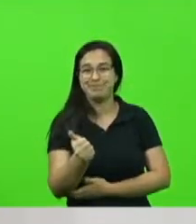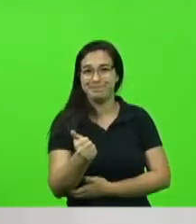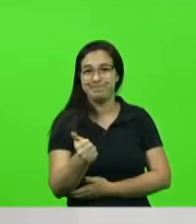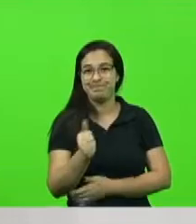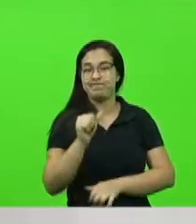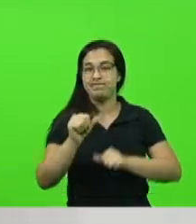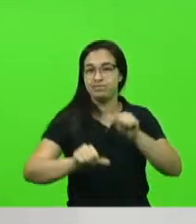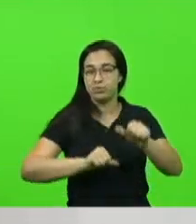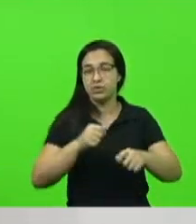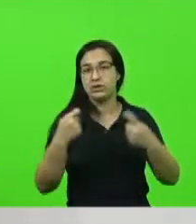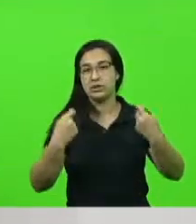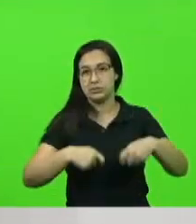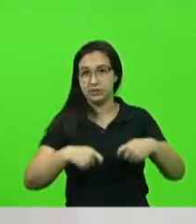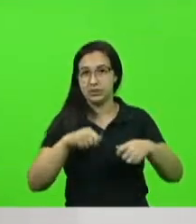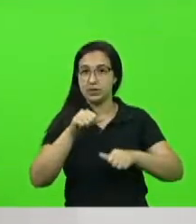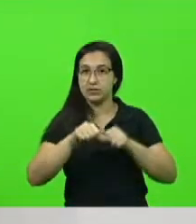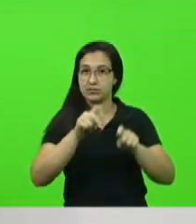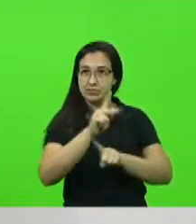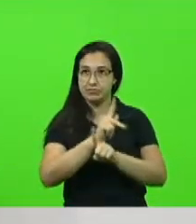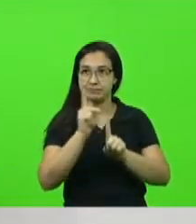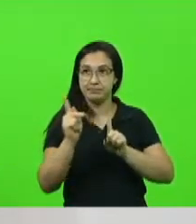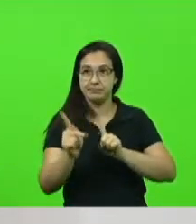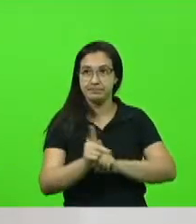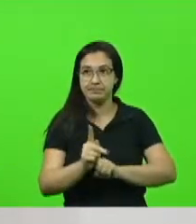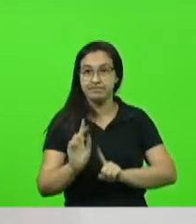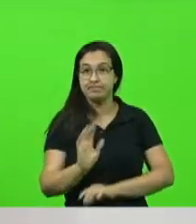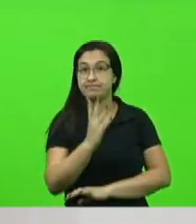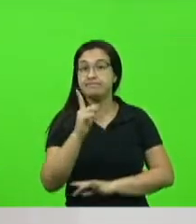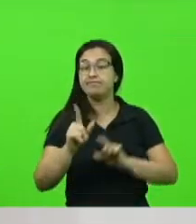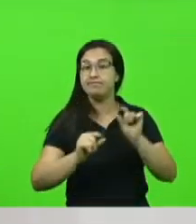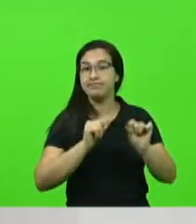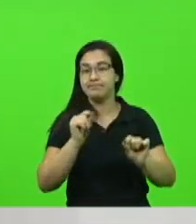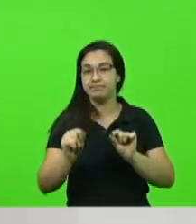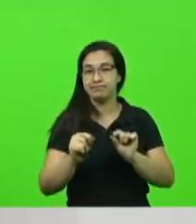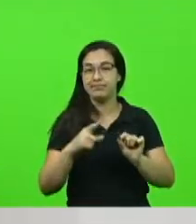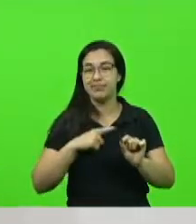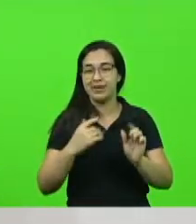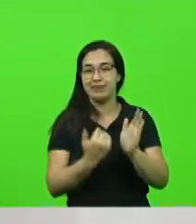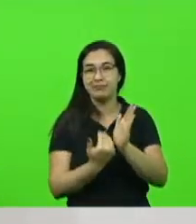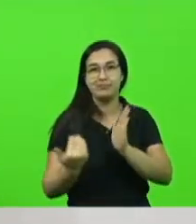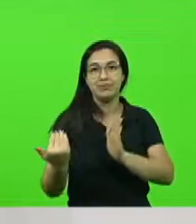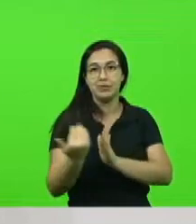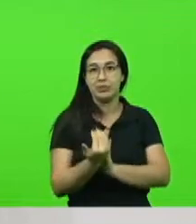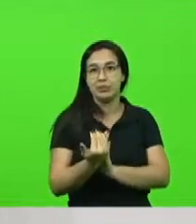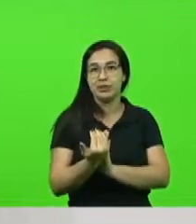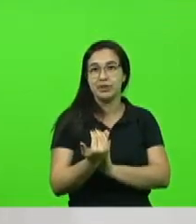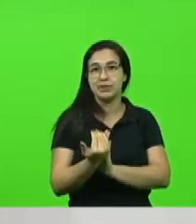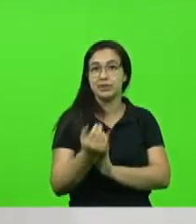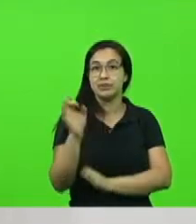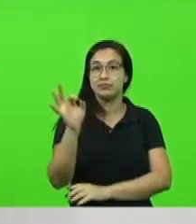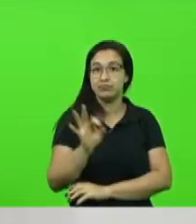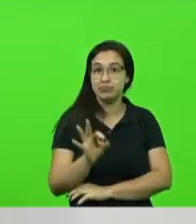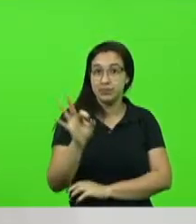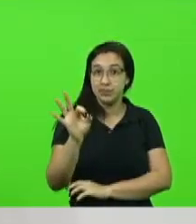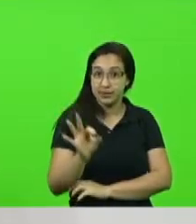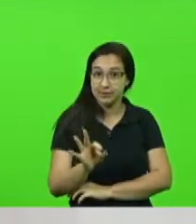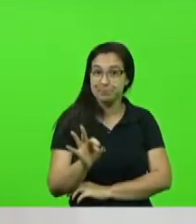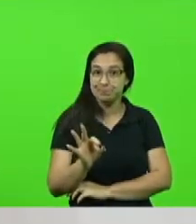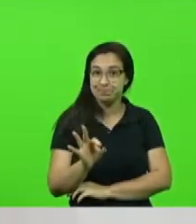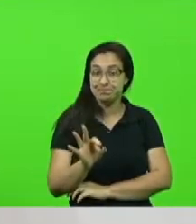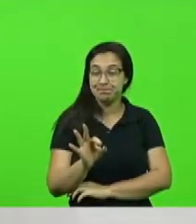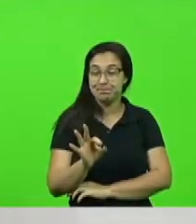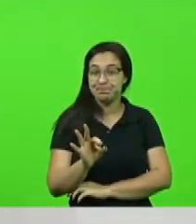necessária da reforma da Previdência, tivemos aumento na alíquota, e vão ter um maior